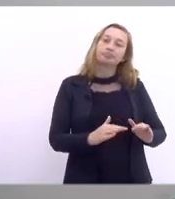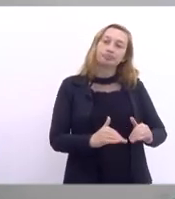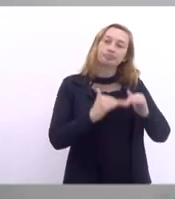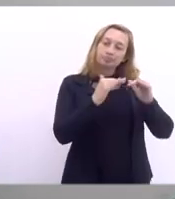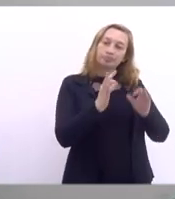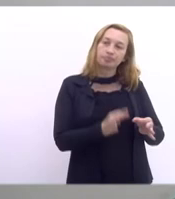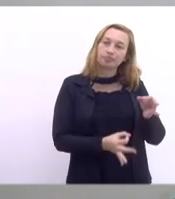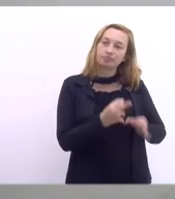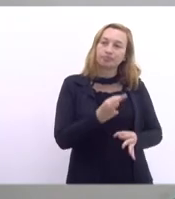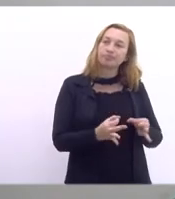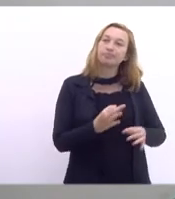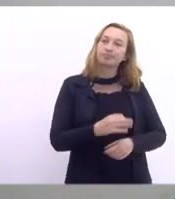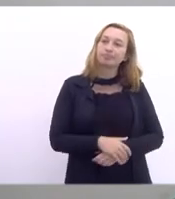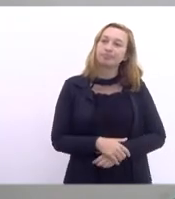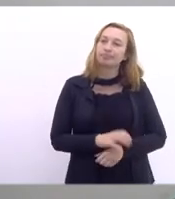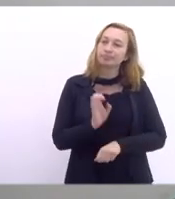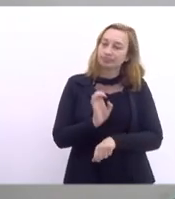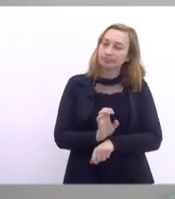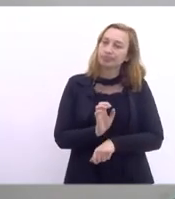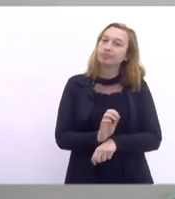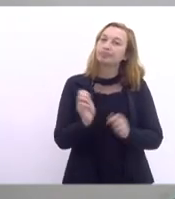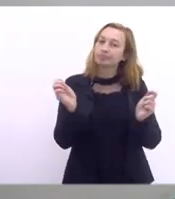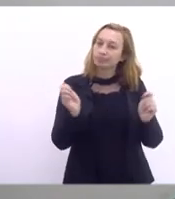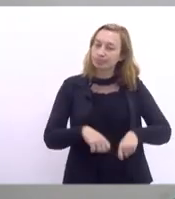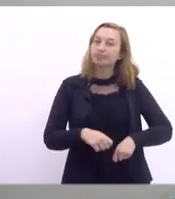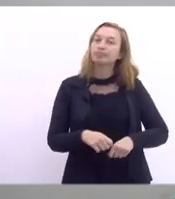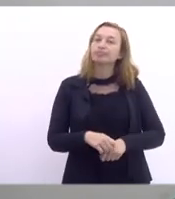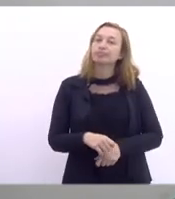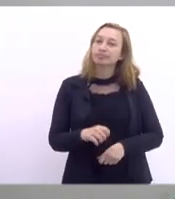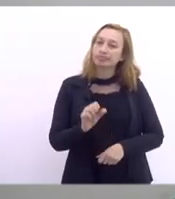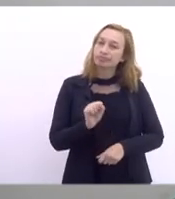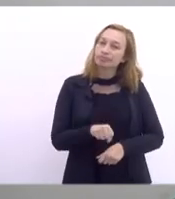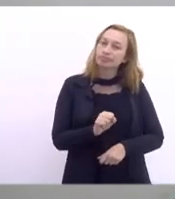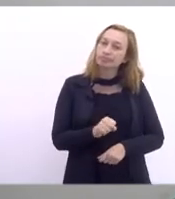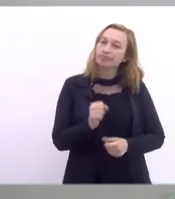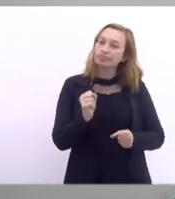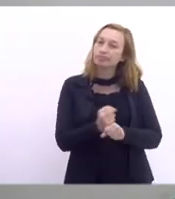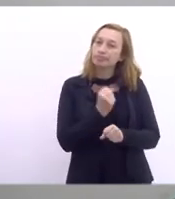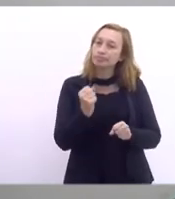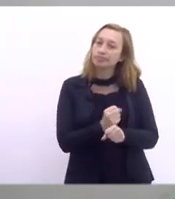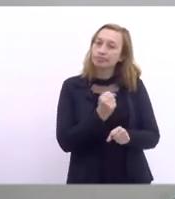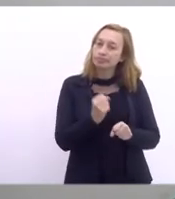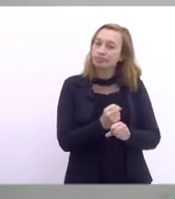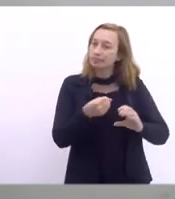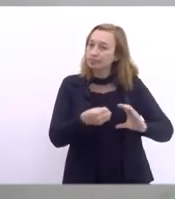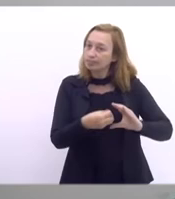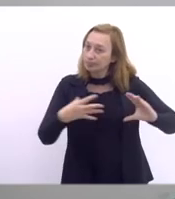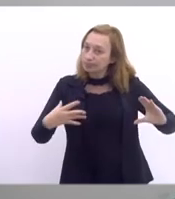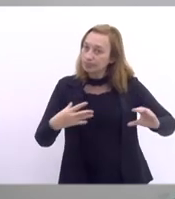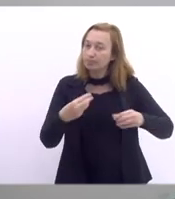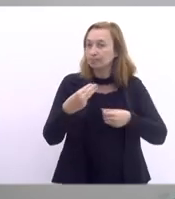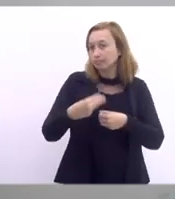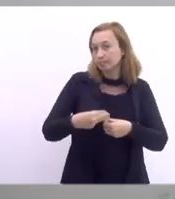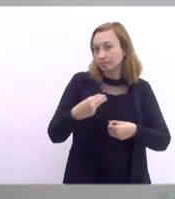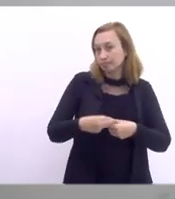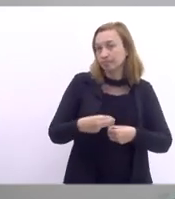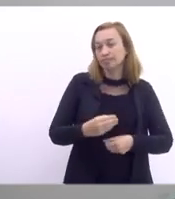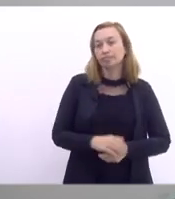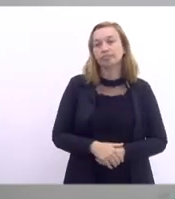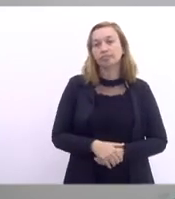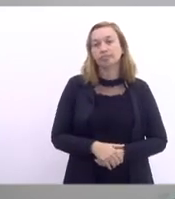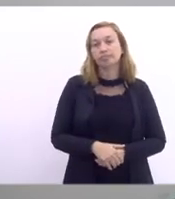exatamente argumento se o Estado está em competência de fazer obras de características municipais